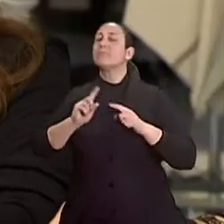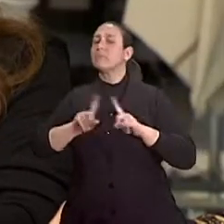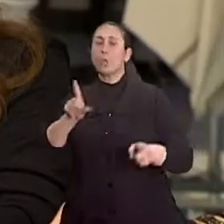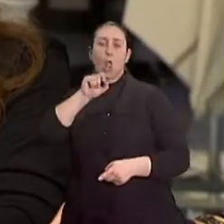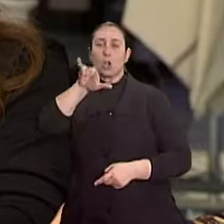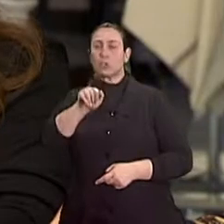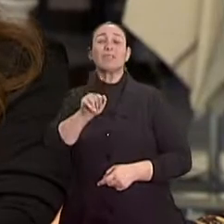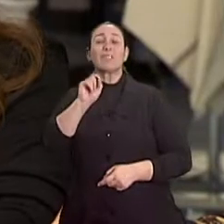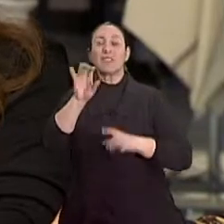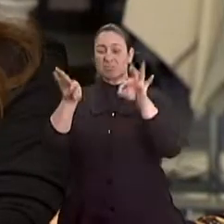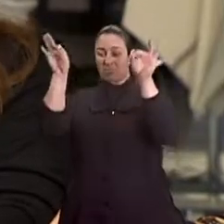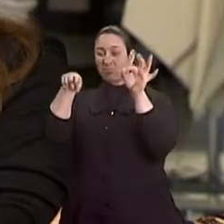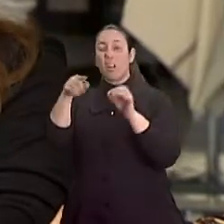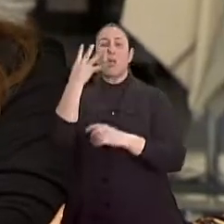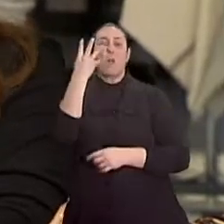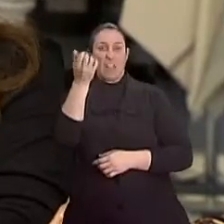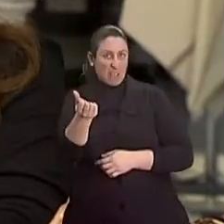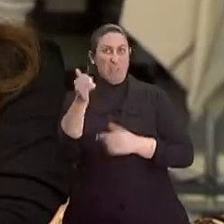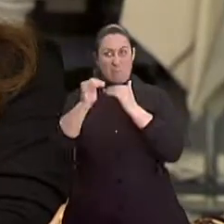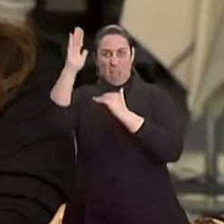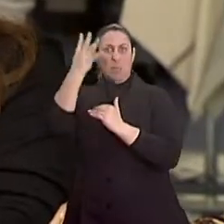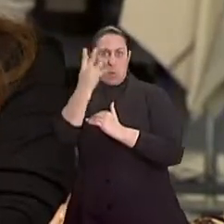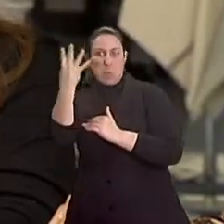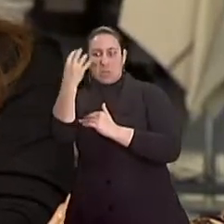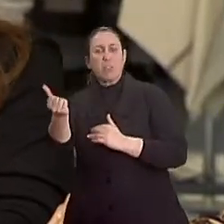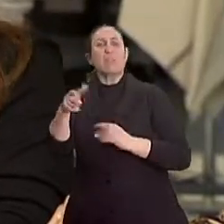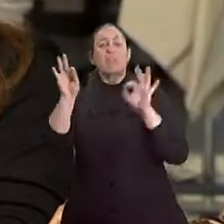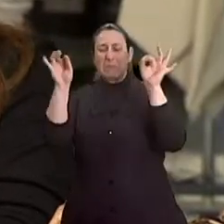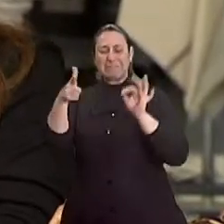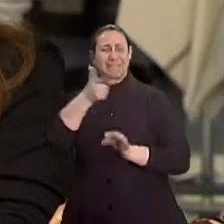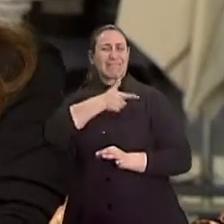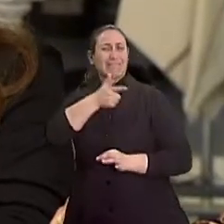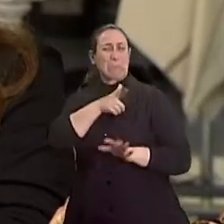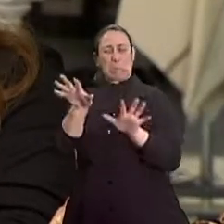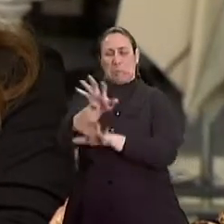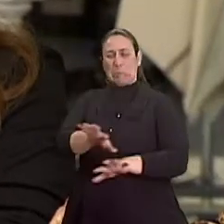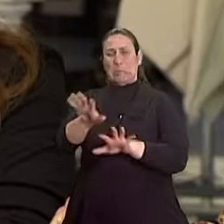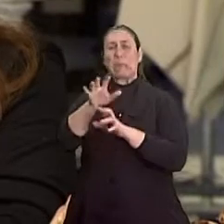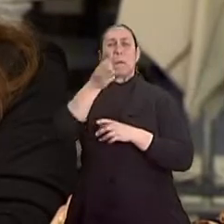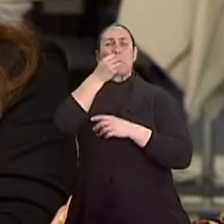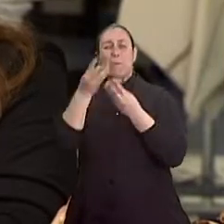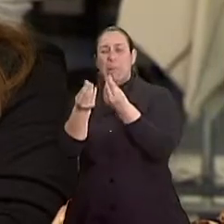modelos feios, sem graça, não são femininos, são desajeitados, não são de bom